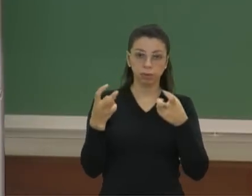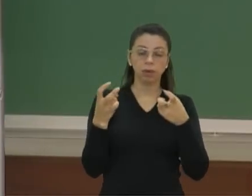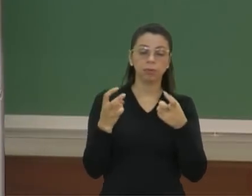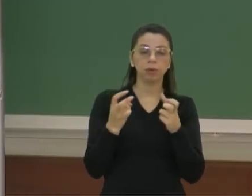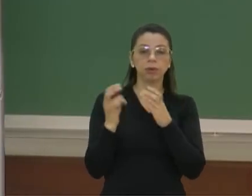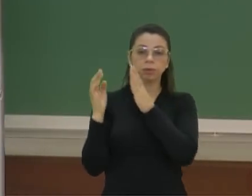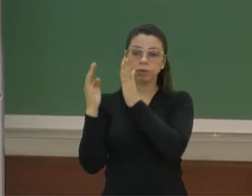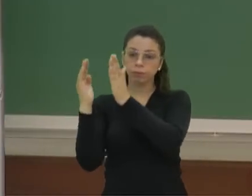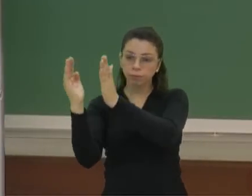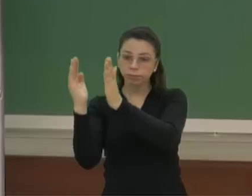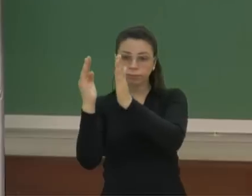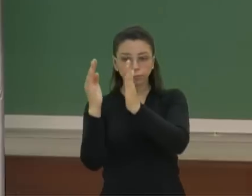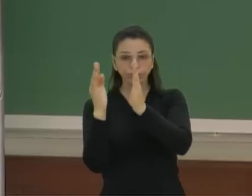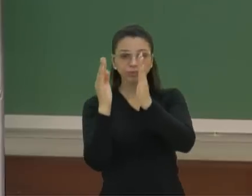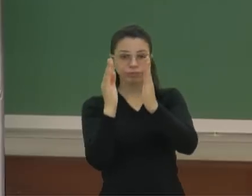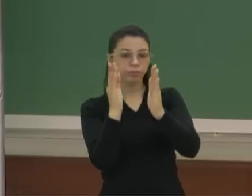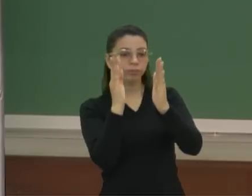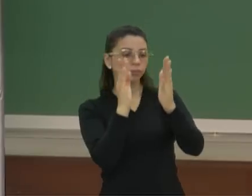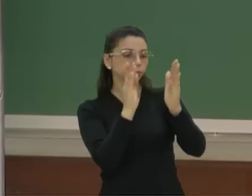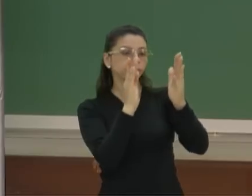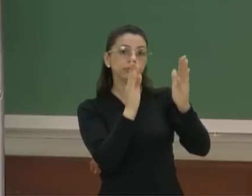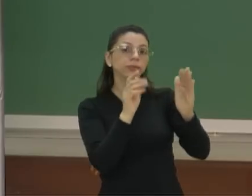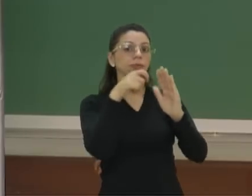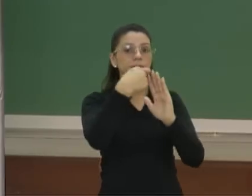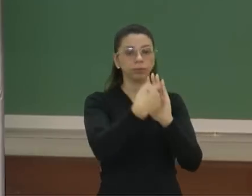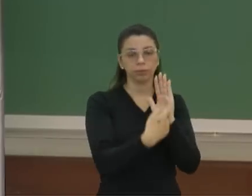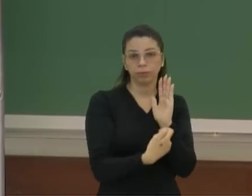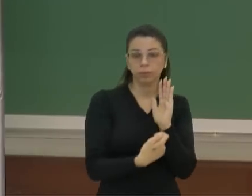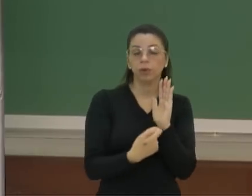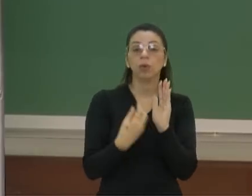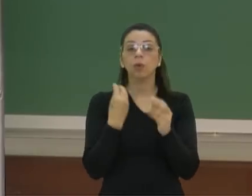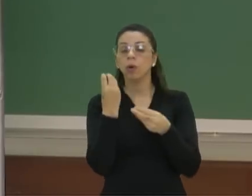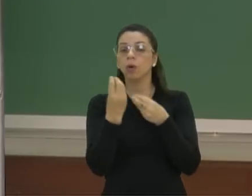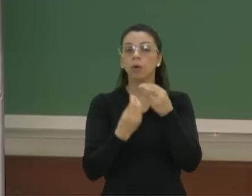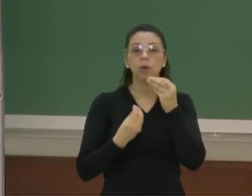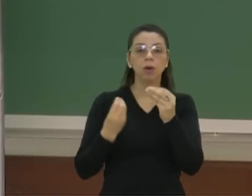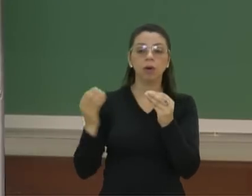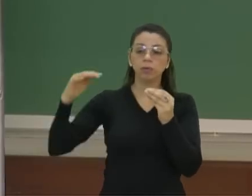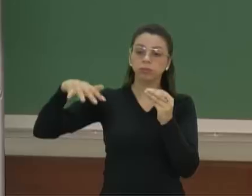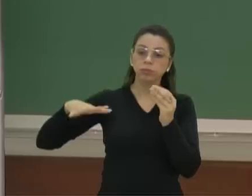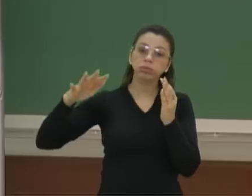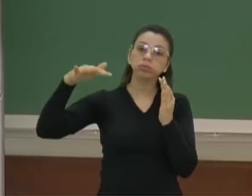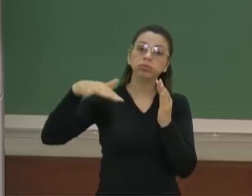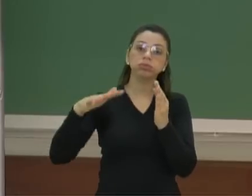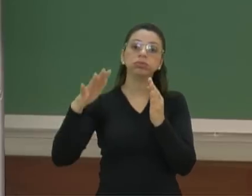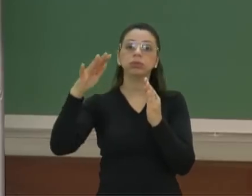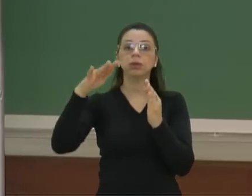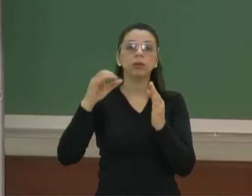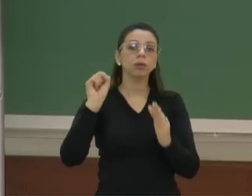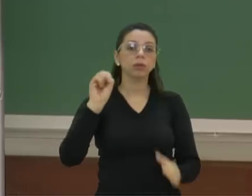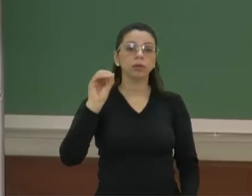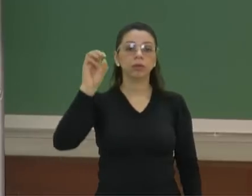foi visualizando em imagem, em texto, o caminho da onda sonora.